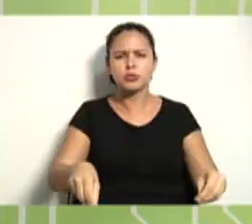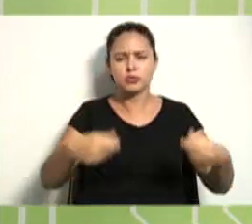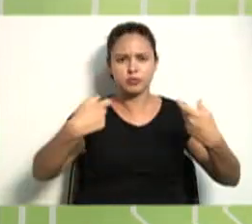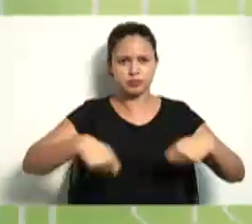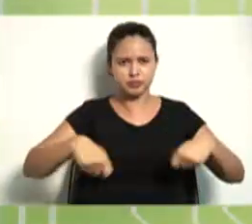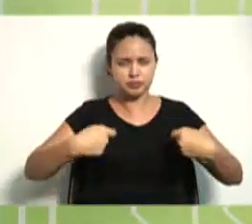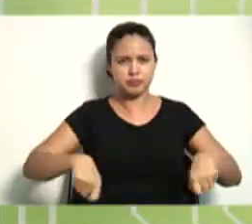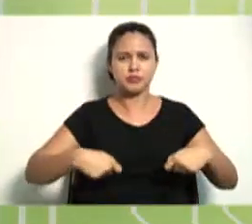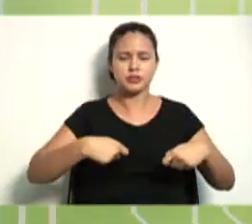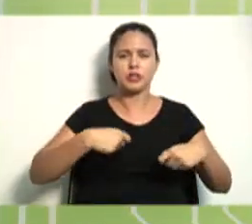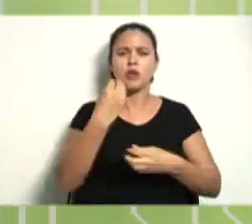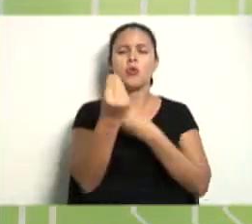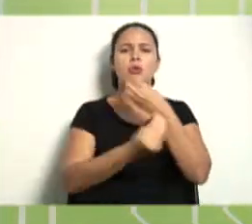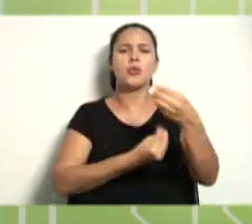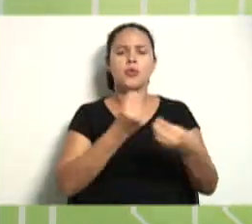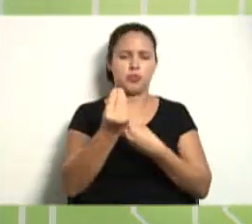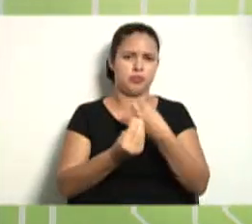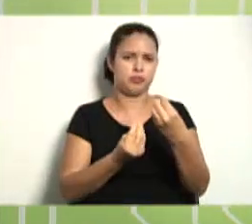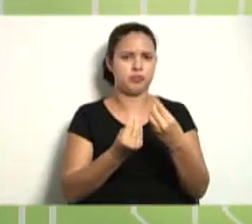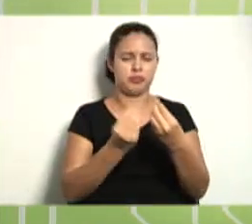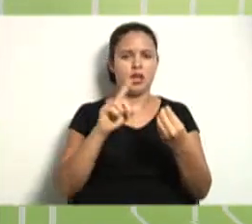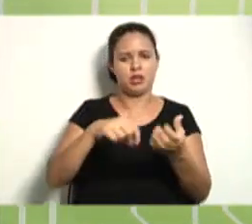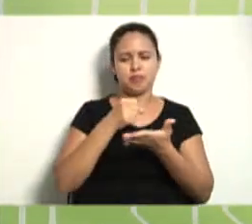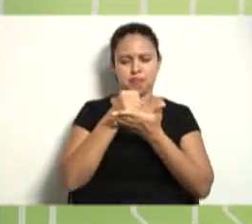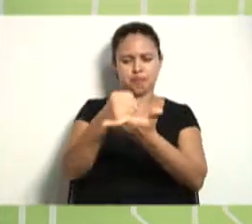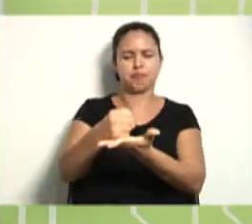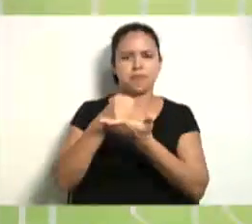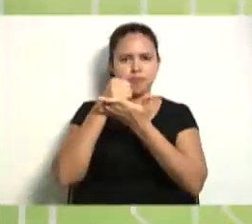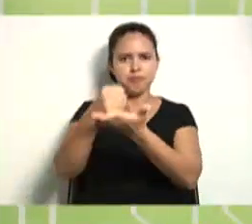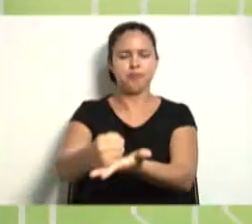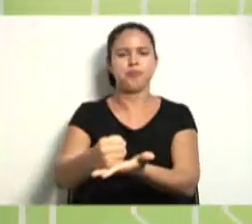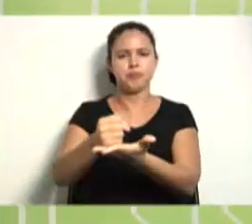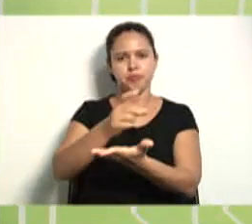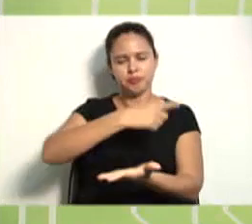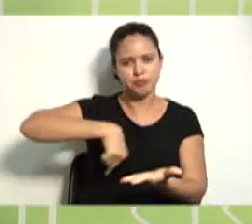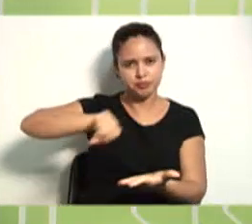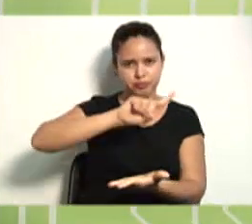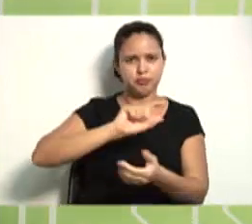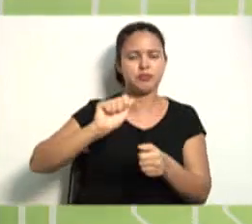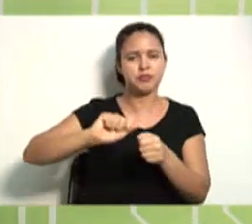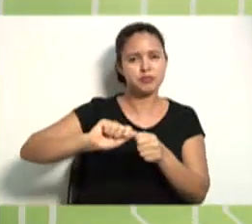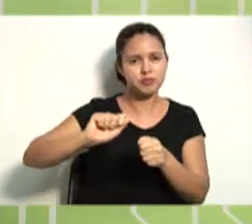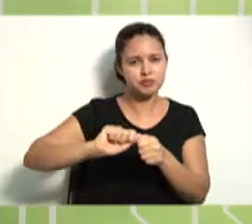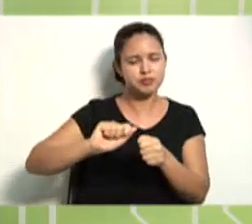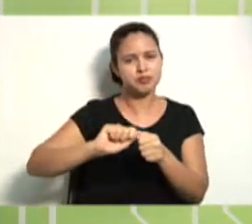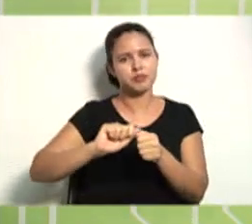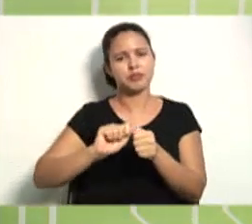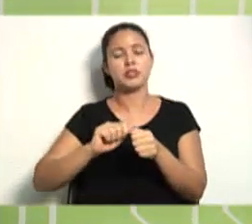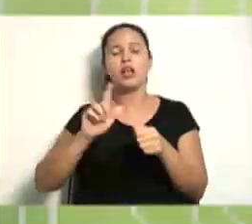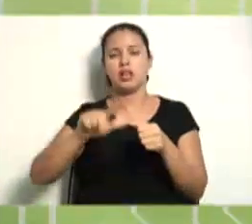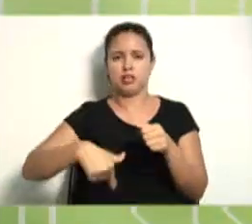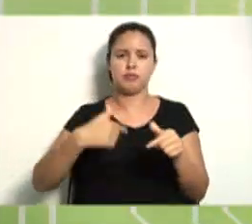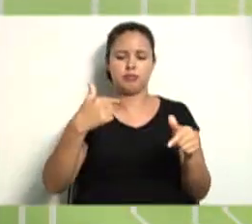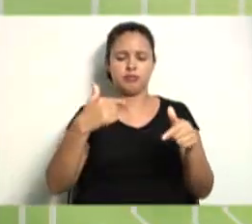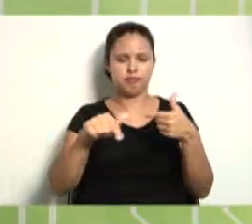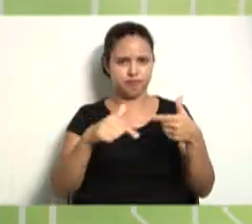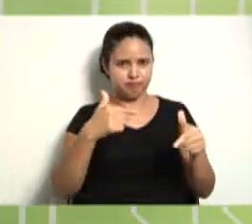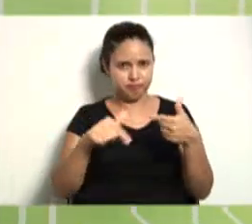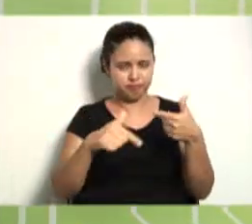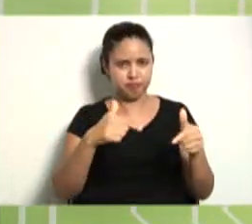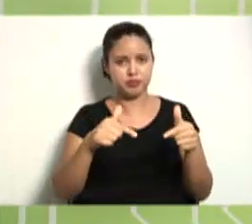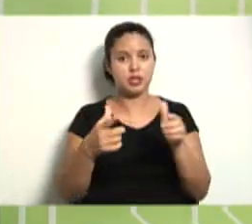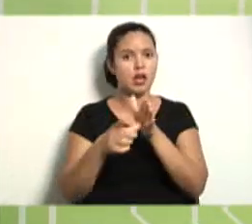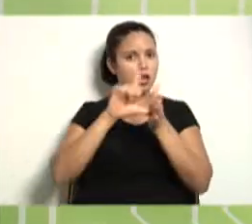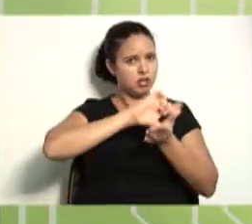supridas por meio das atividades que nós realizamos. E todas essas atividades são trabalho. Por isso que eu falei